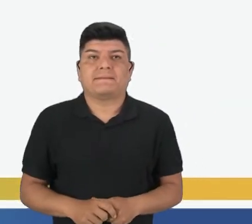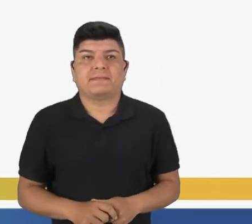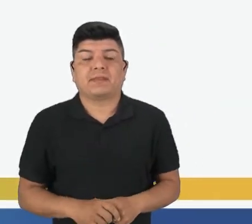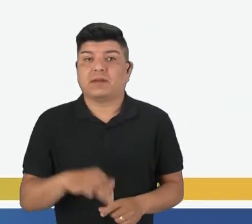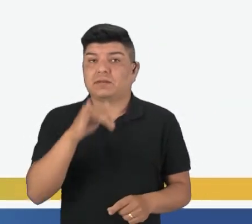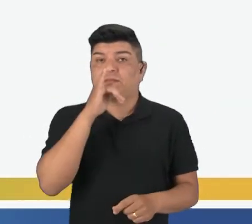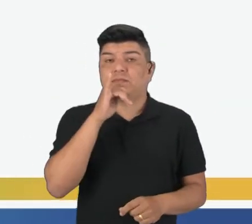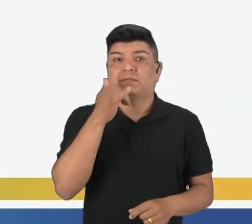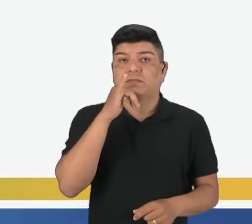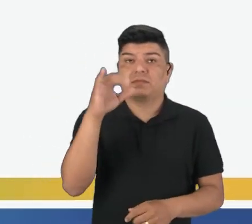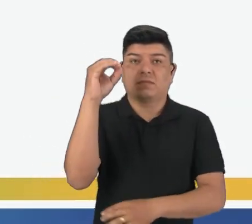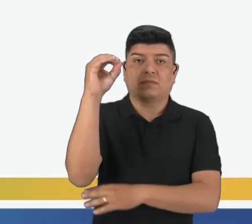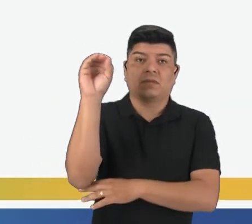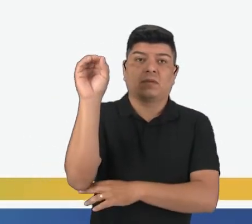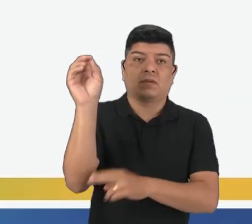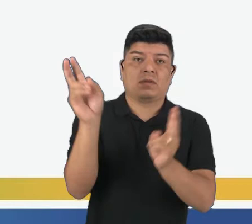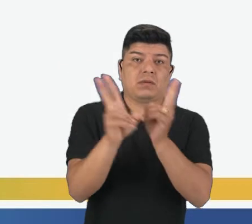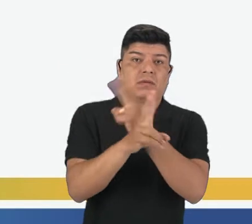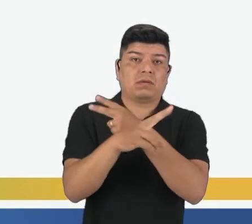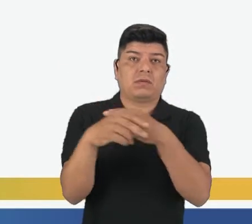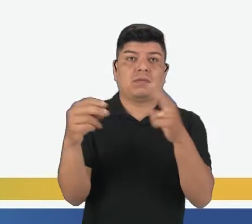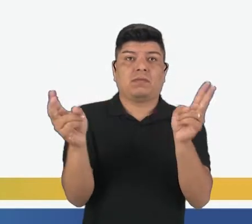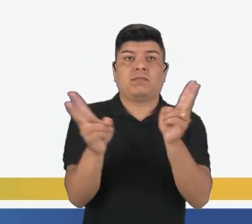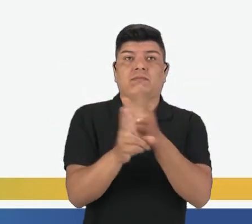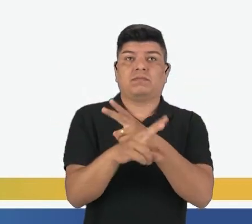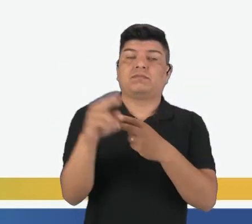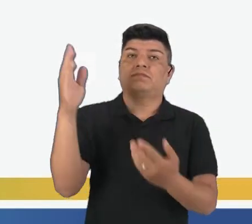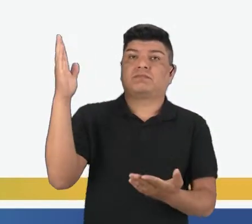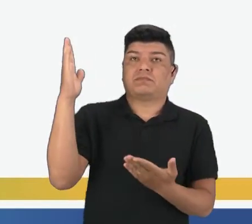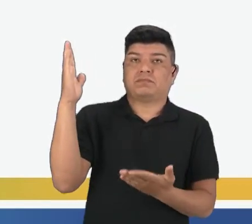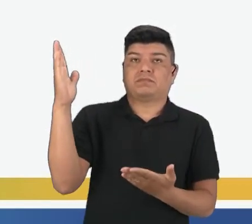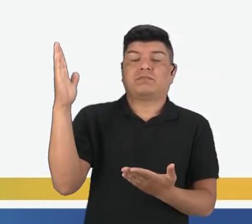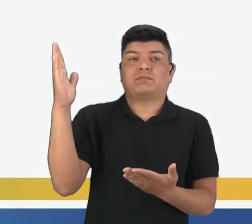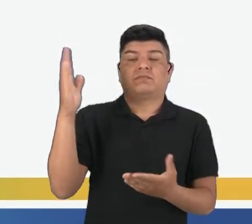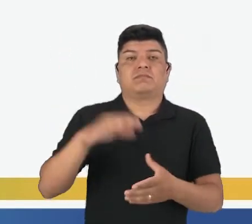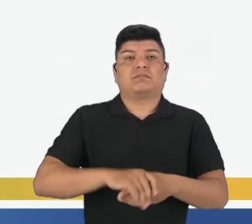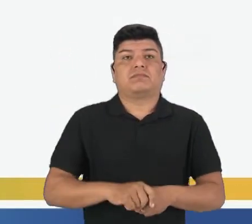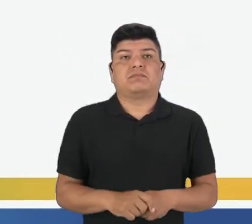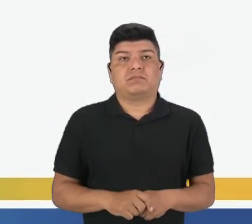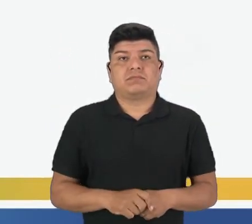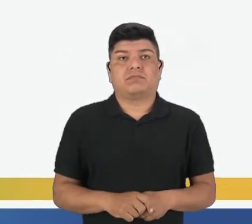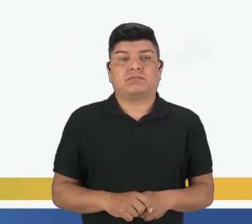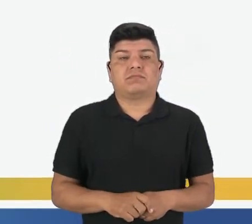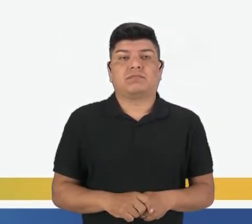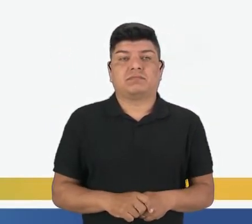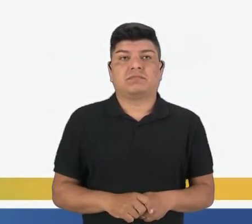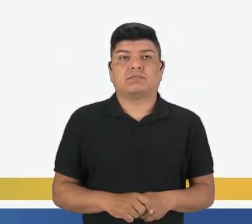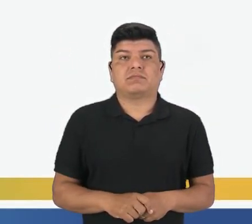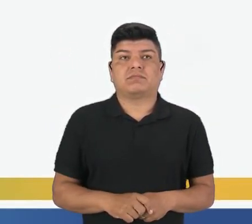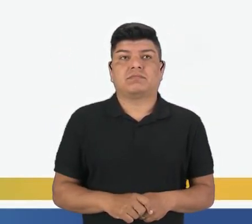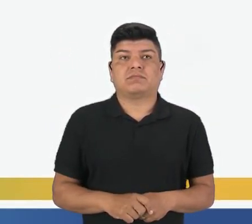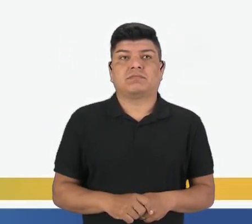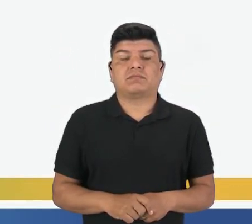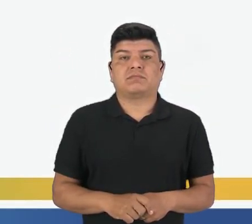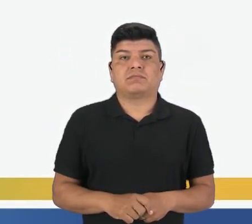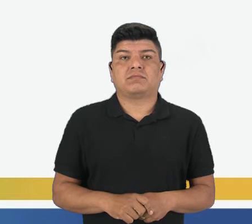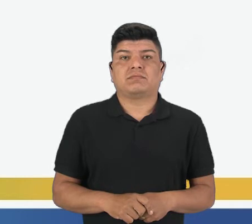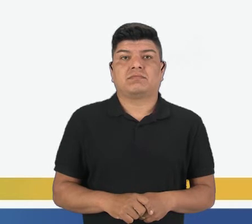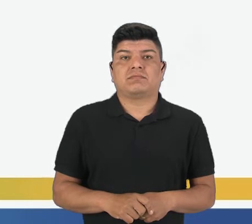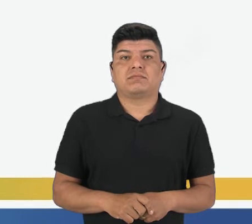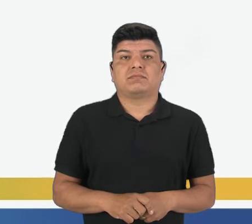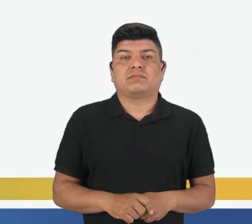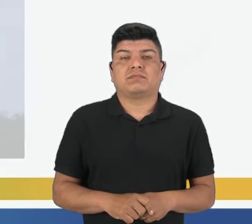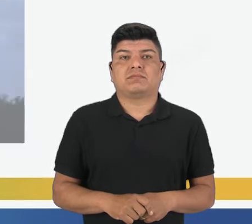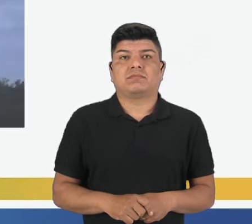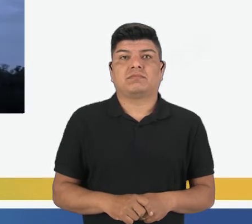Por exemplo, aqui nós temos, né, um exemplo daqui de uma fonte renovável de energia, que é a